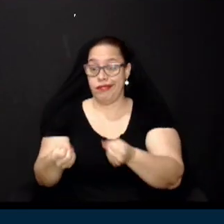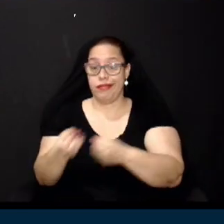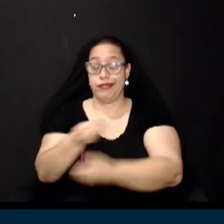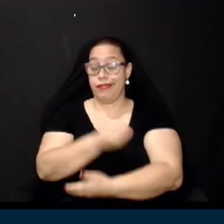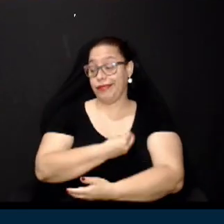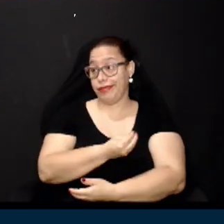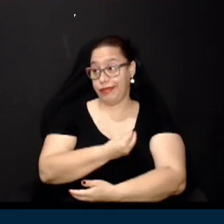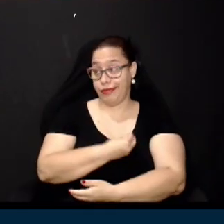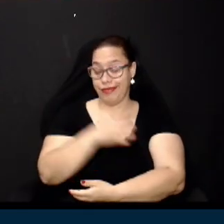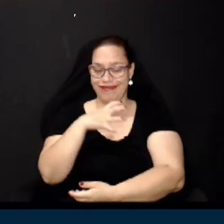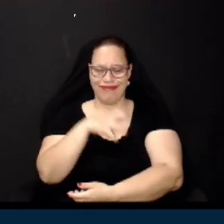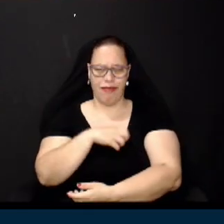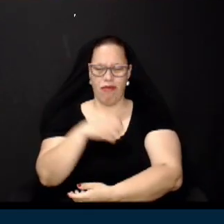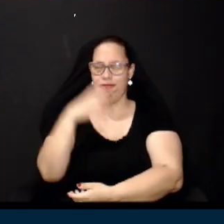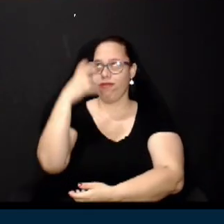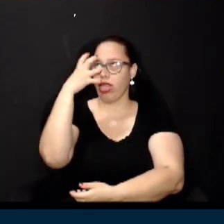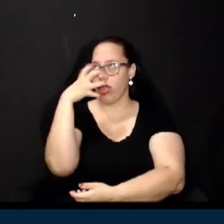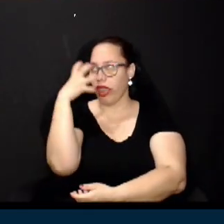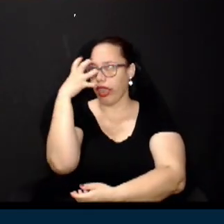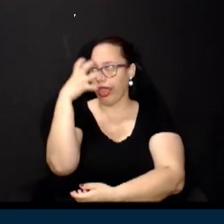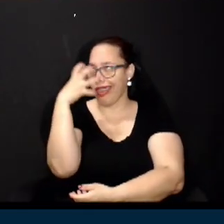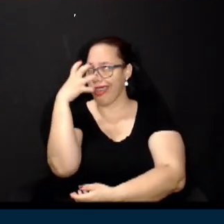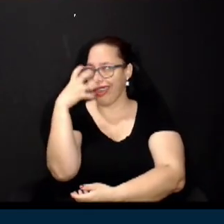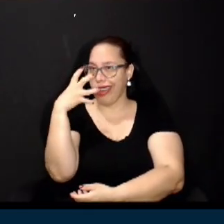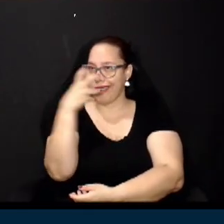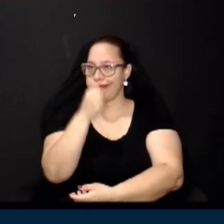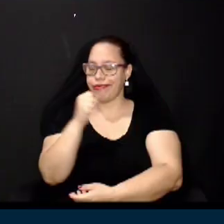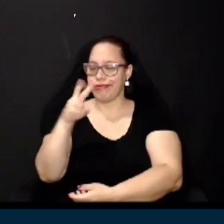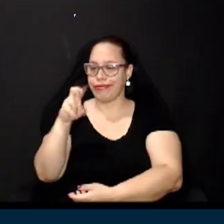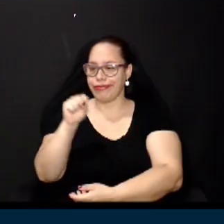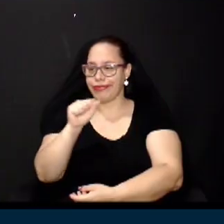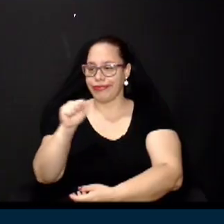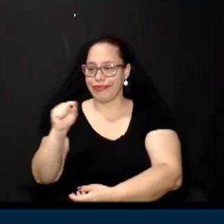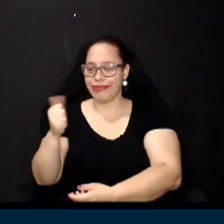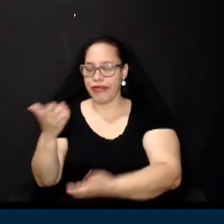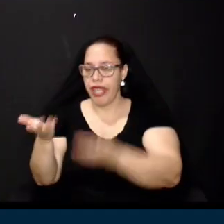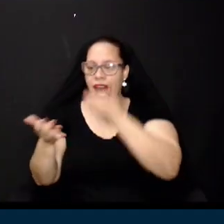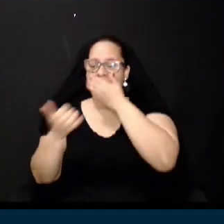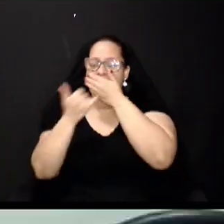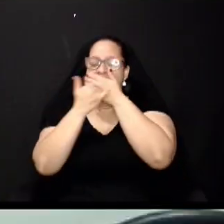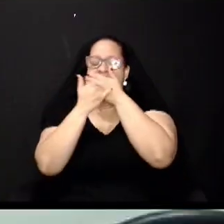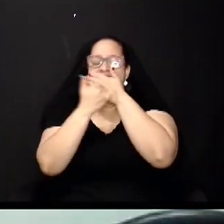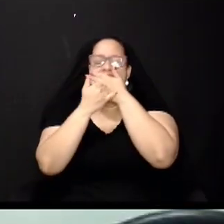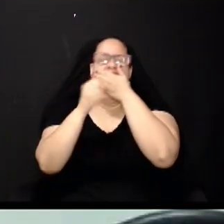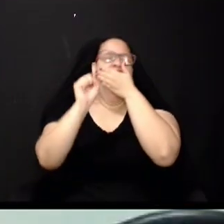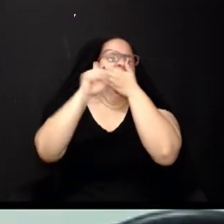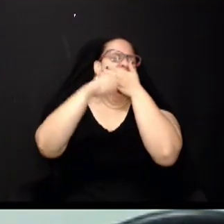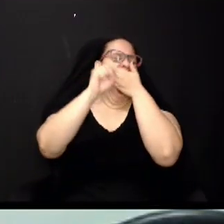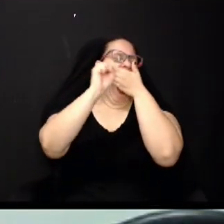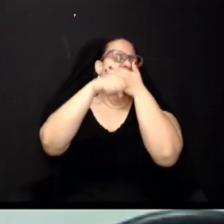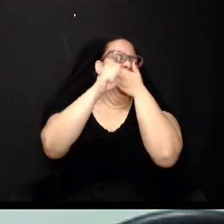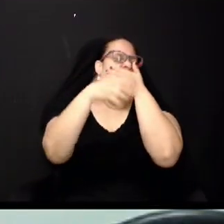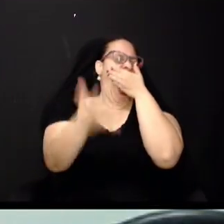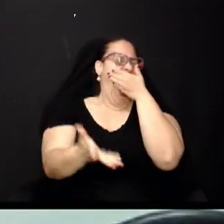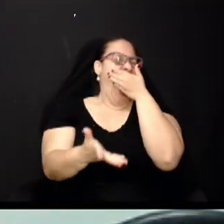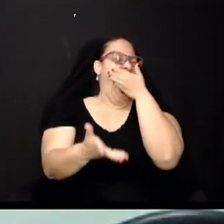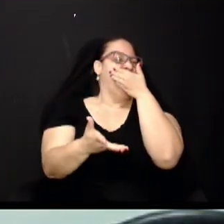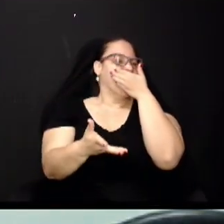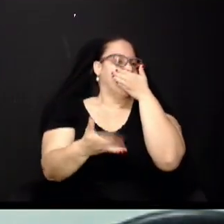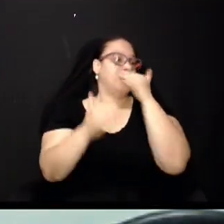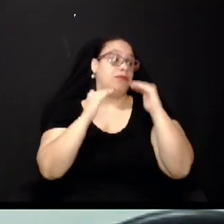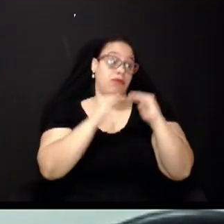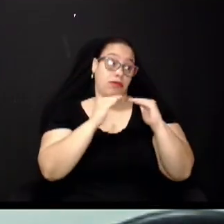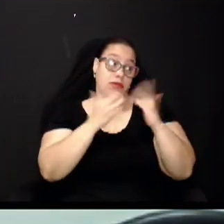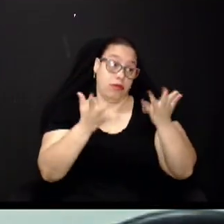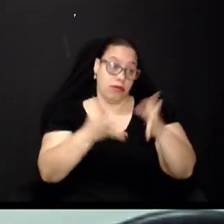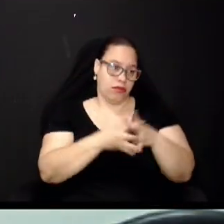não, a paixão é tudo muito lindo, não é, Vanessa? Sim, com certeza. Com certeza, né? E a